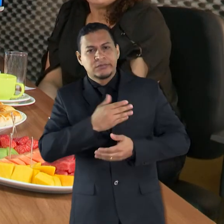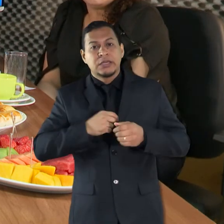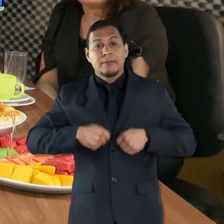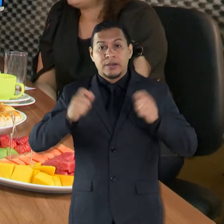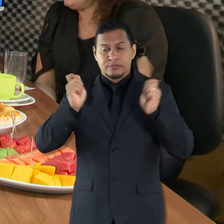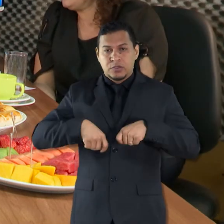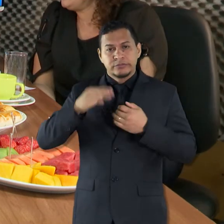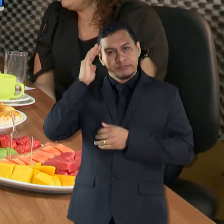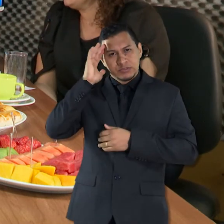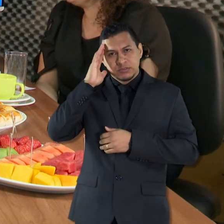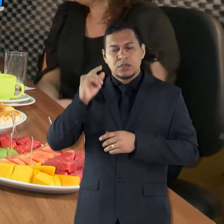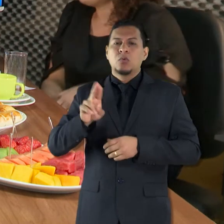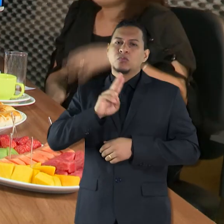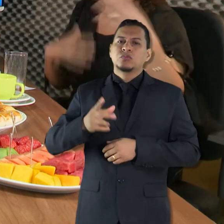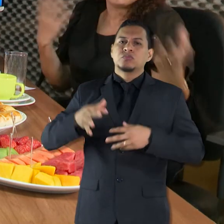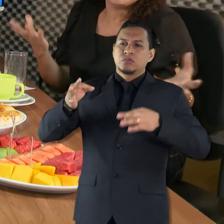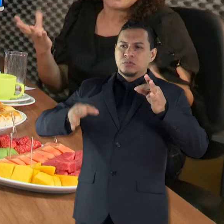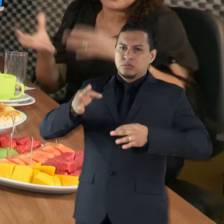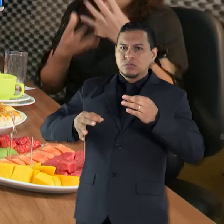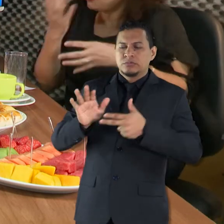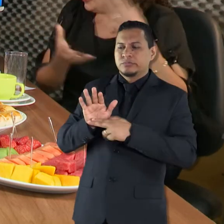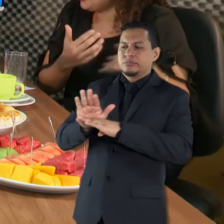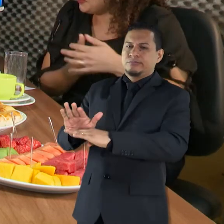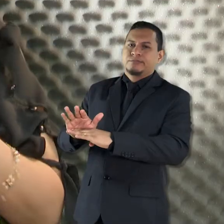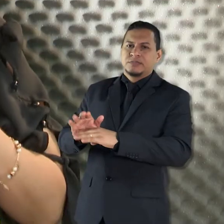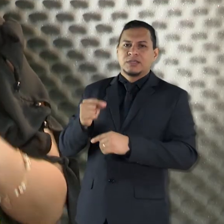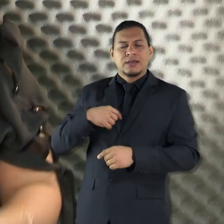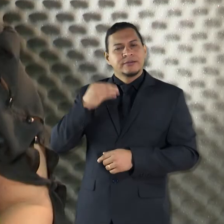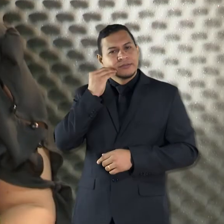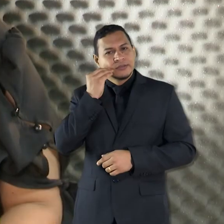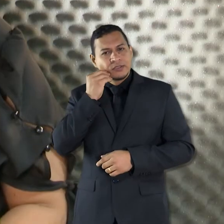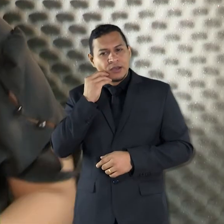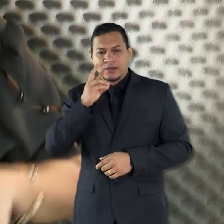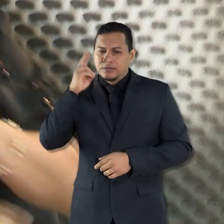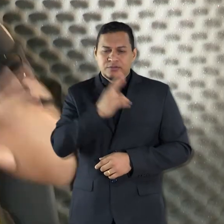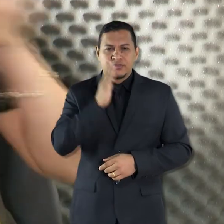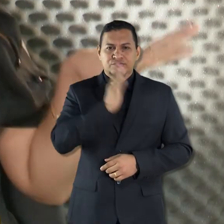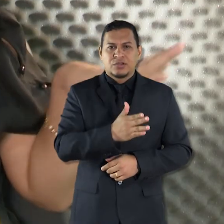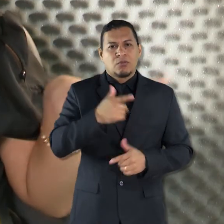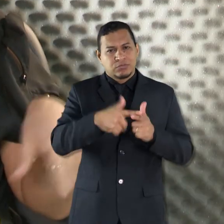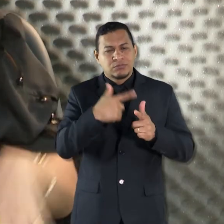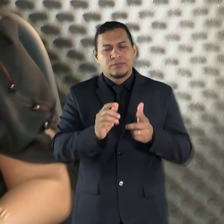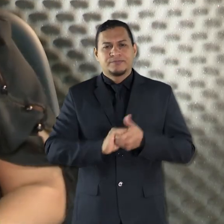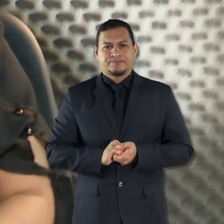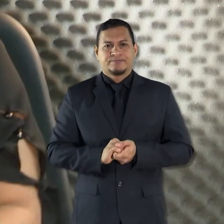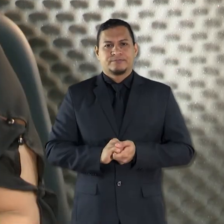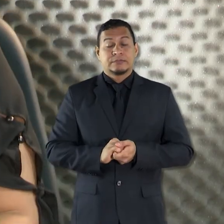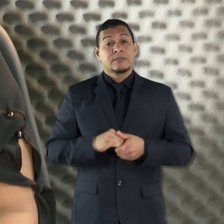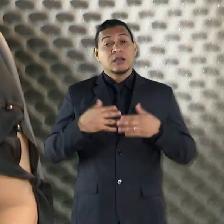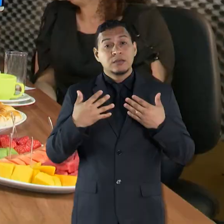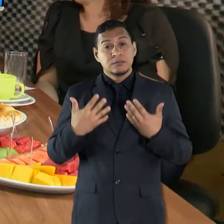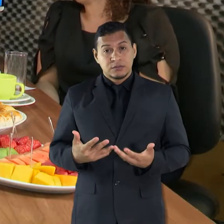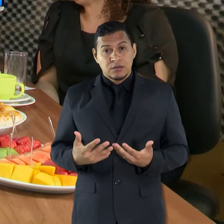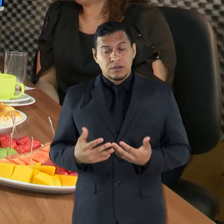é a gente tentar se entender, né? Nem que seja por meio do judiciário, ali com a ajudinha do judiciário. Tentar resolver logo a situação, o problema, né?